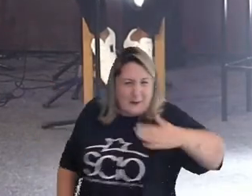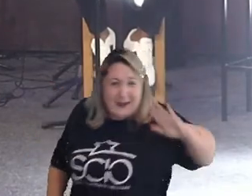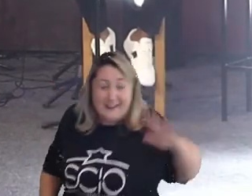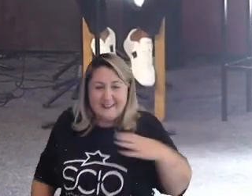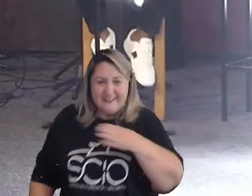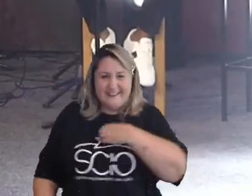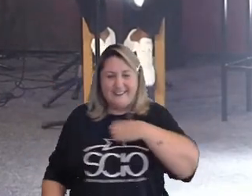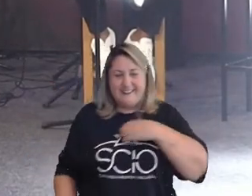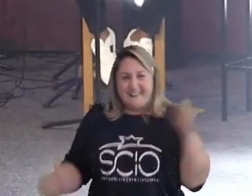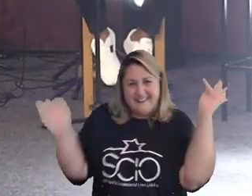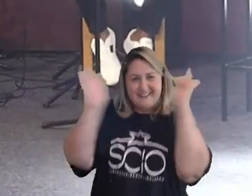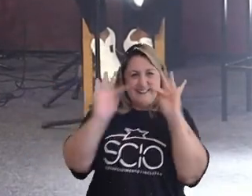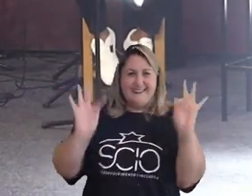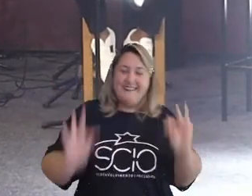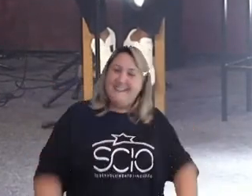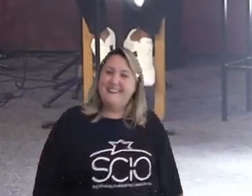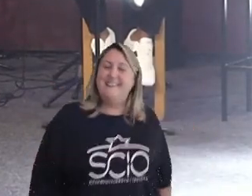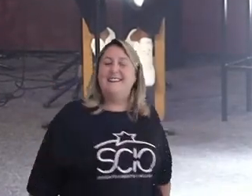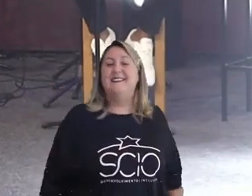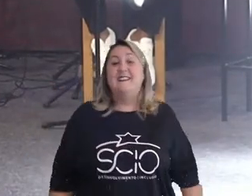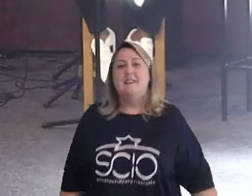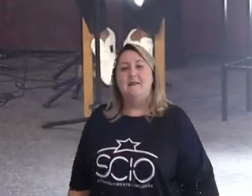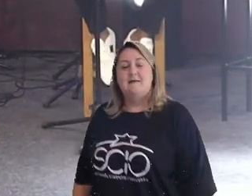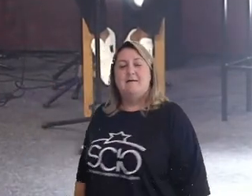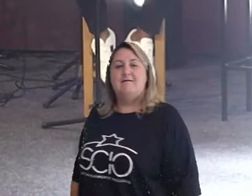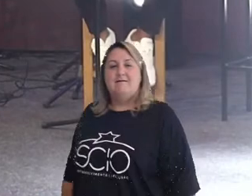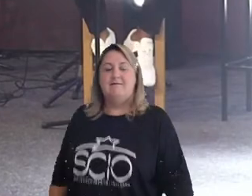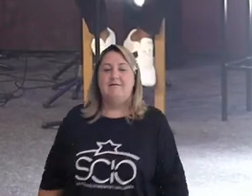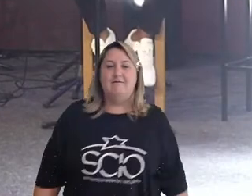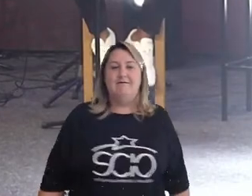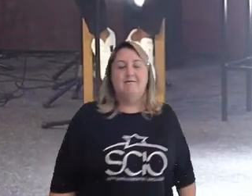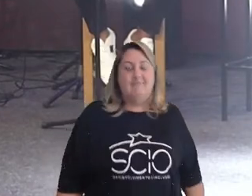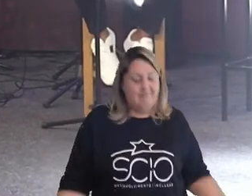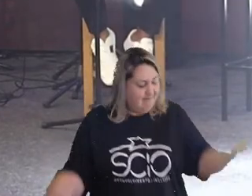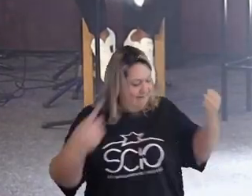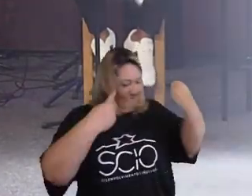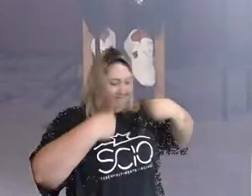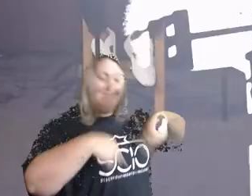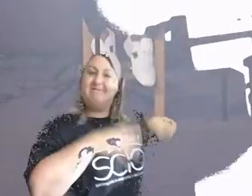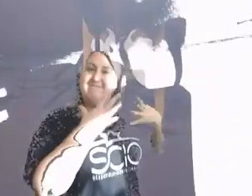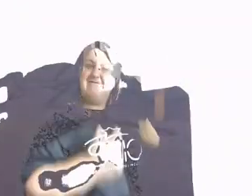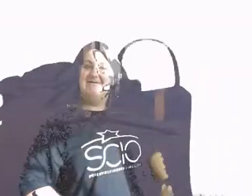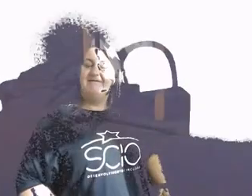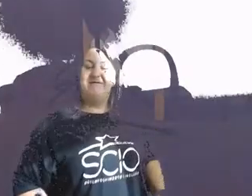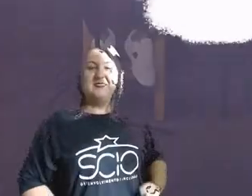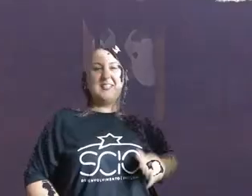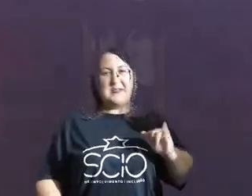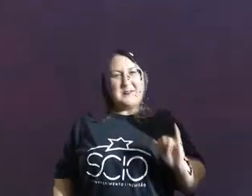Eu prometo te fazer feliz. Investe em mim.